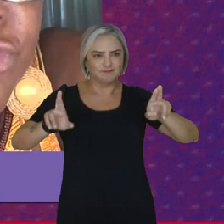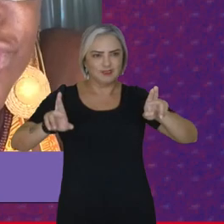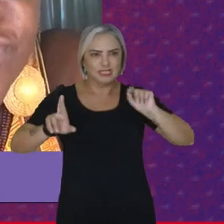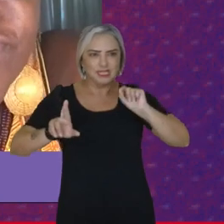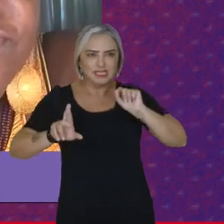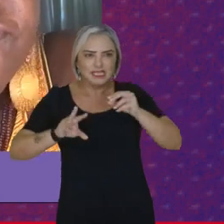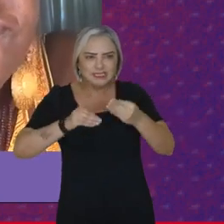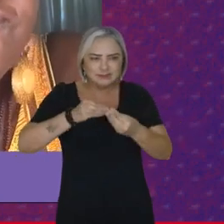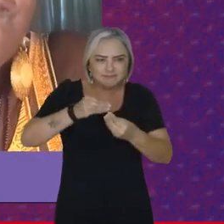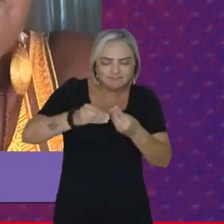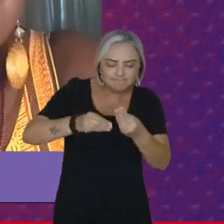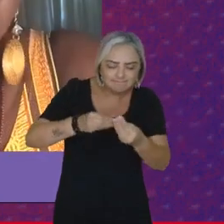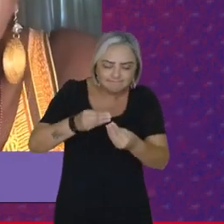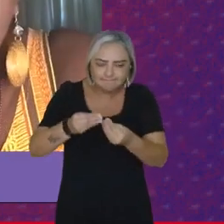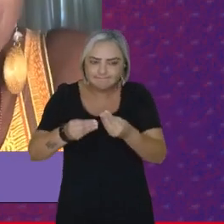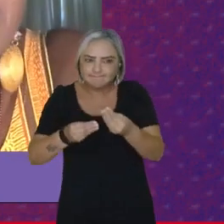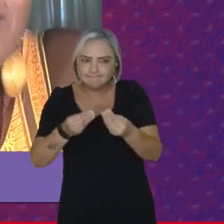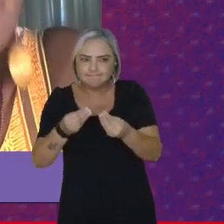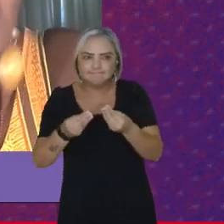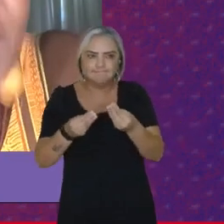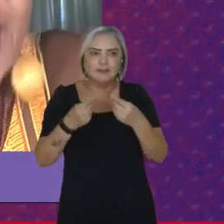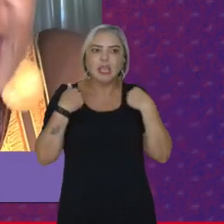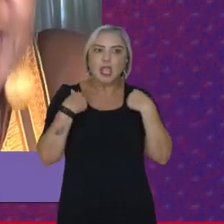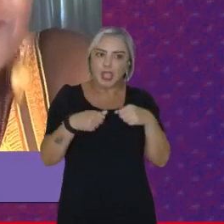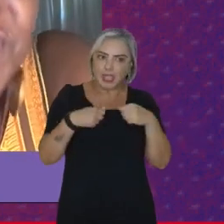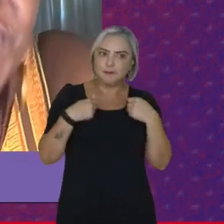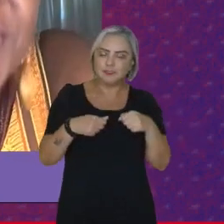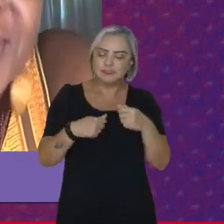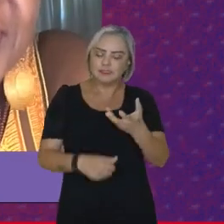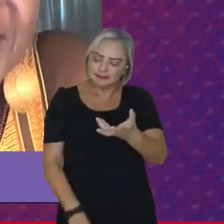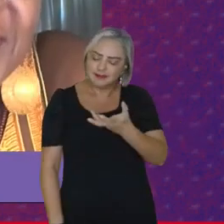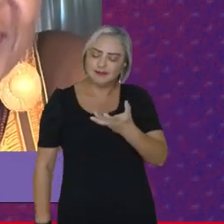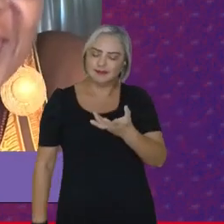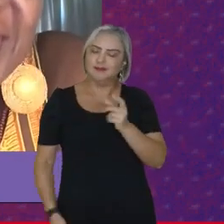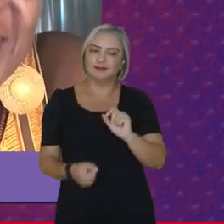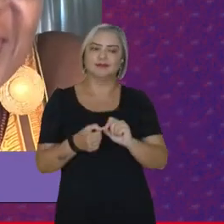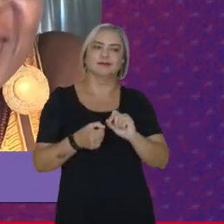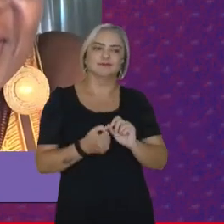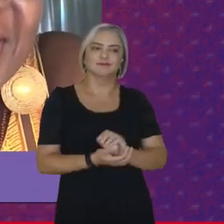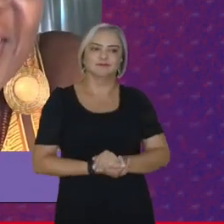mexer nisso é preciso querer mexer.